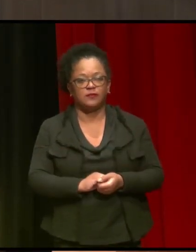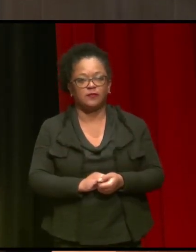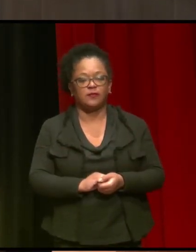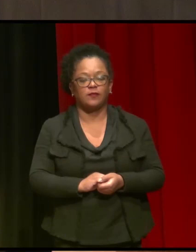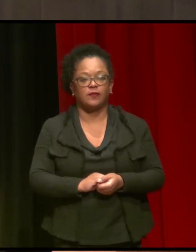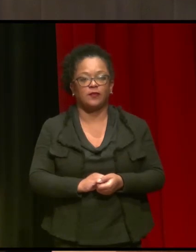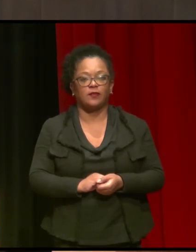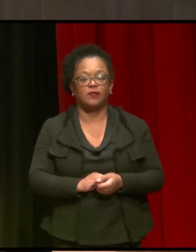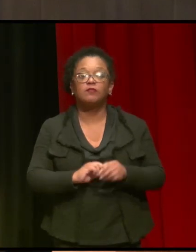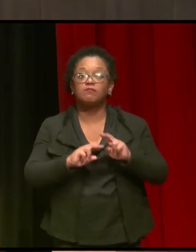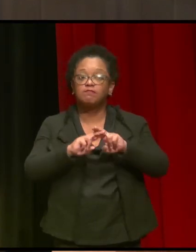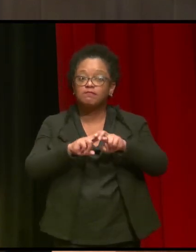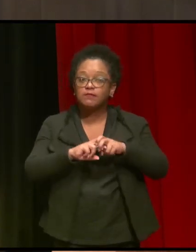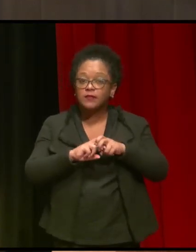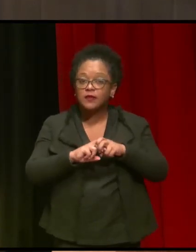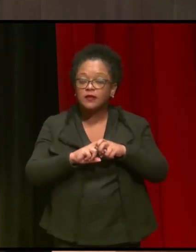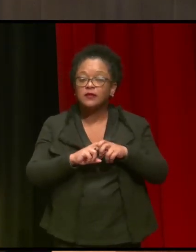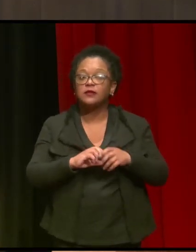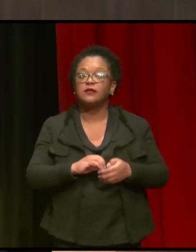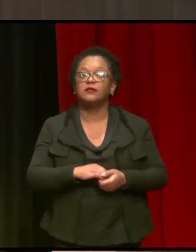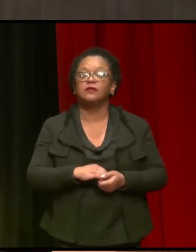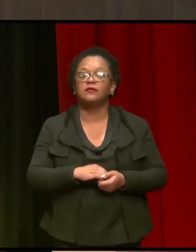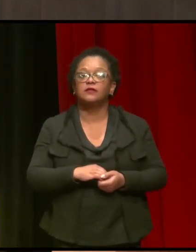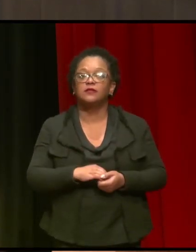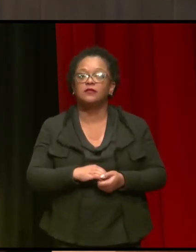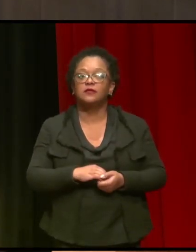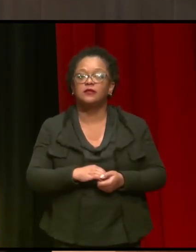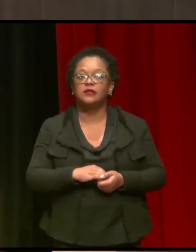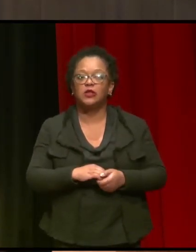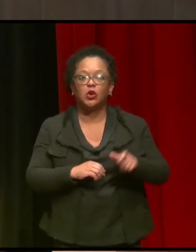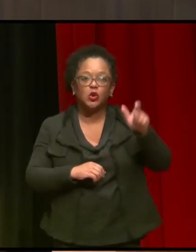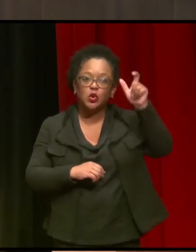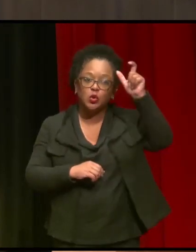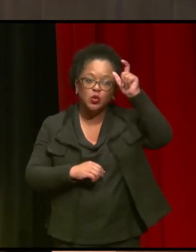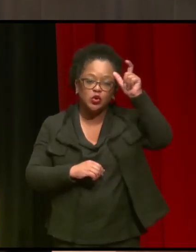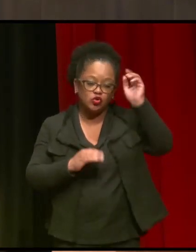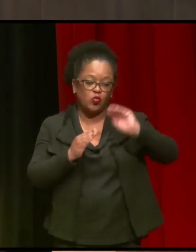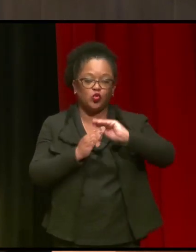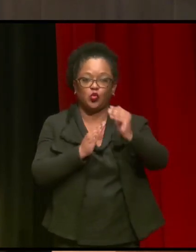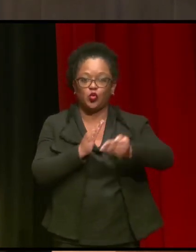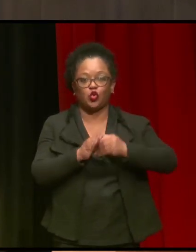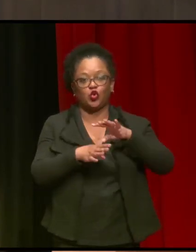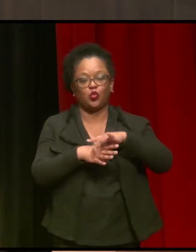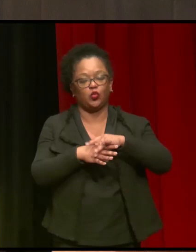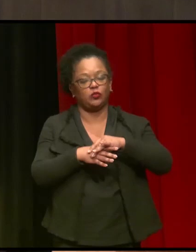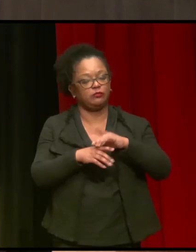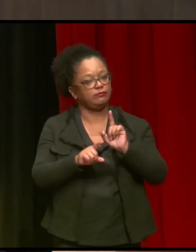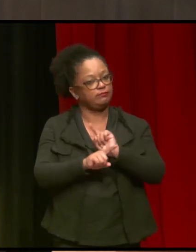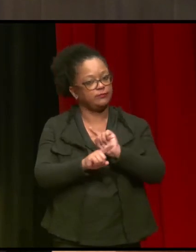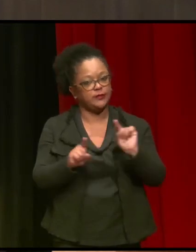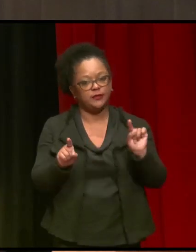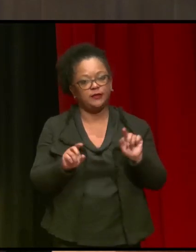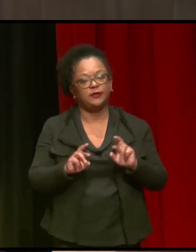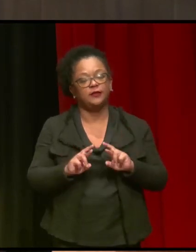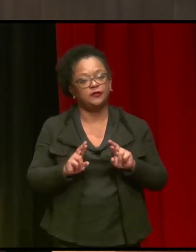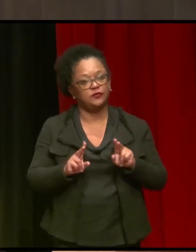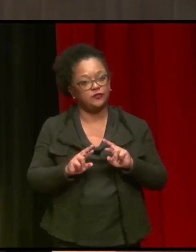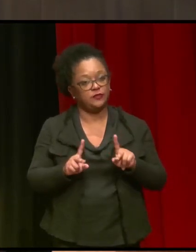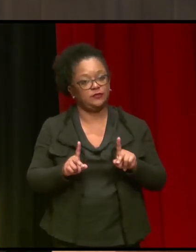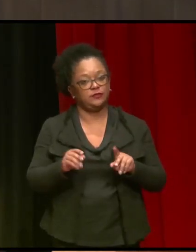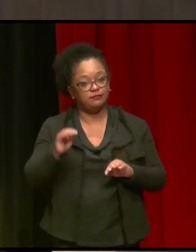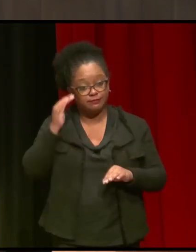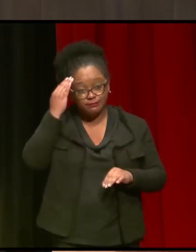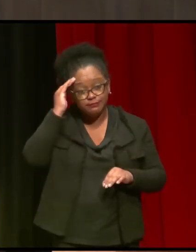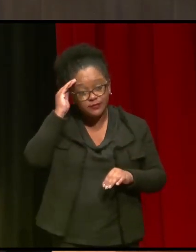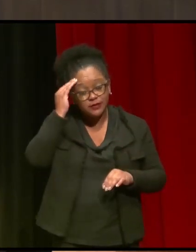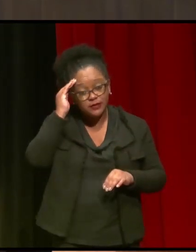Portanto, vamos ser teólogos, nem todo mundo que está doente tem um demônio. Vocês estão entendendo?